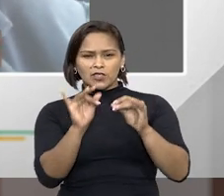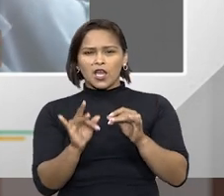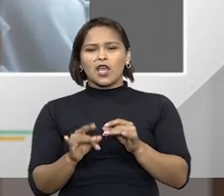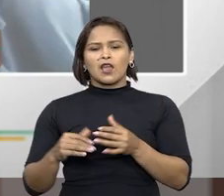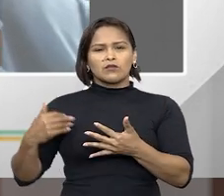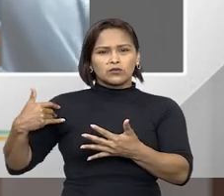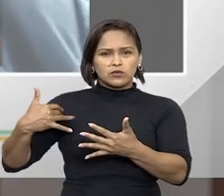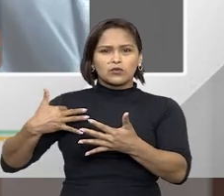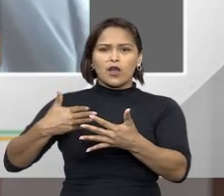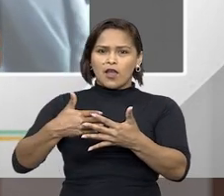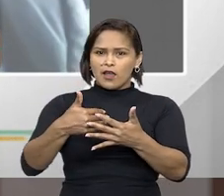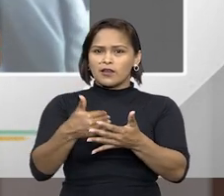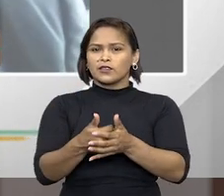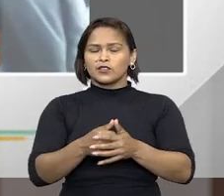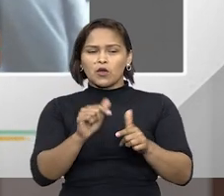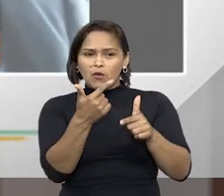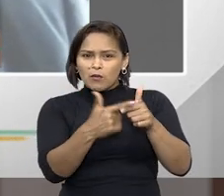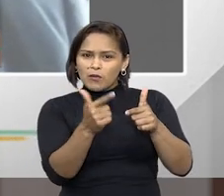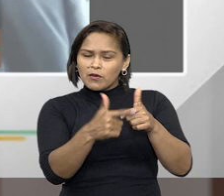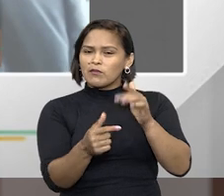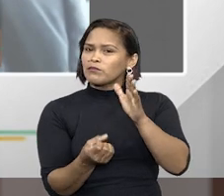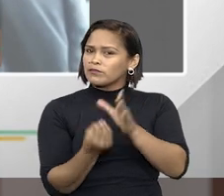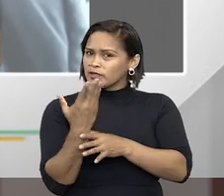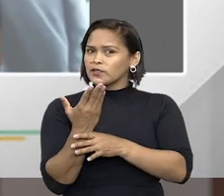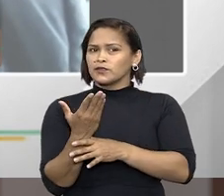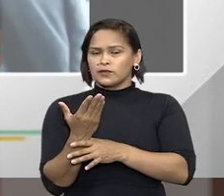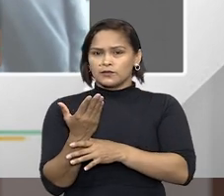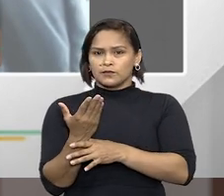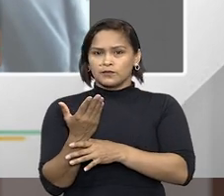medida que os problemas vão surgindo.